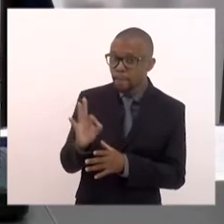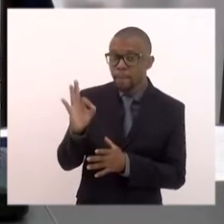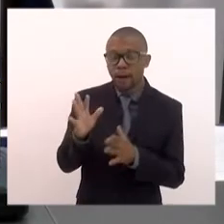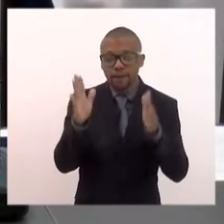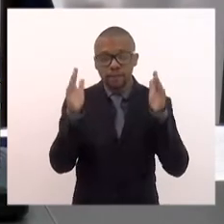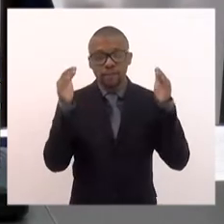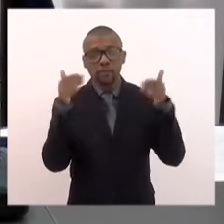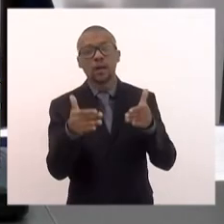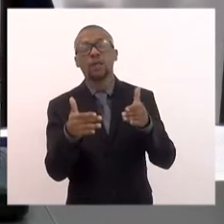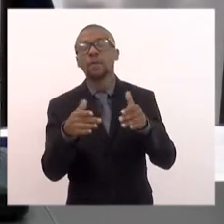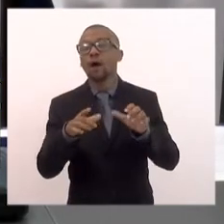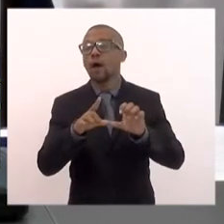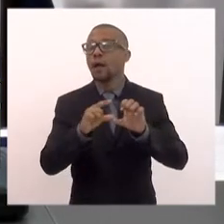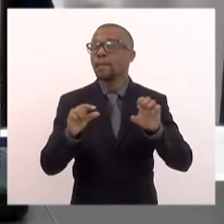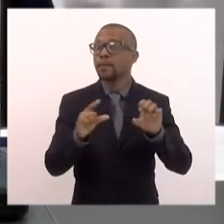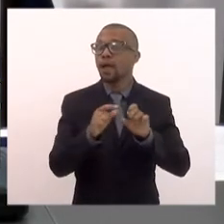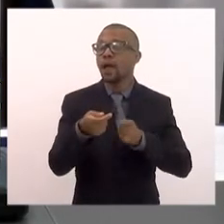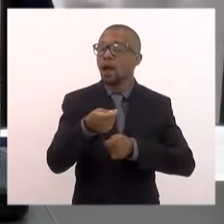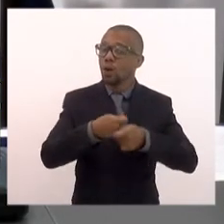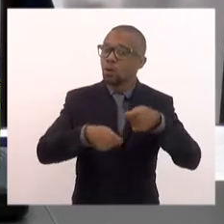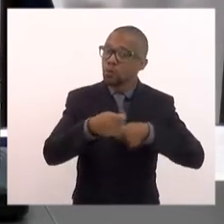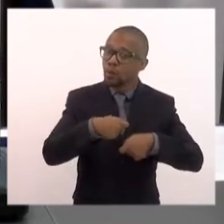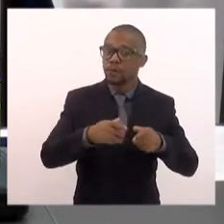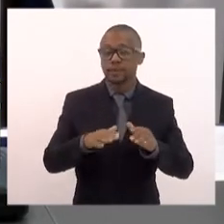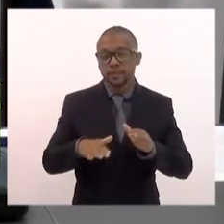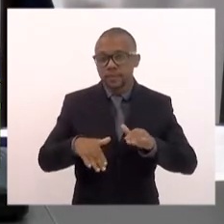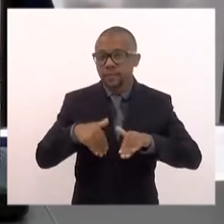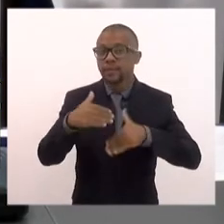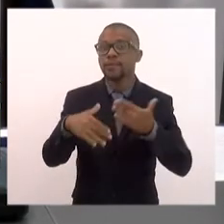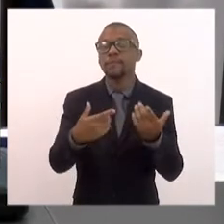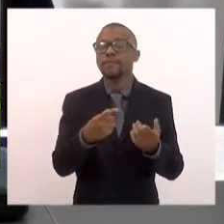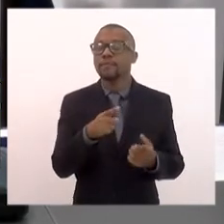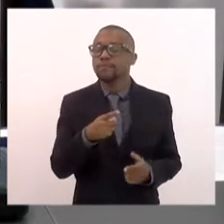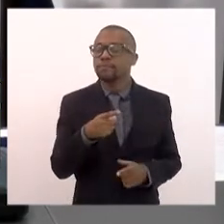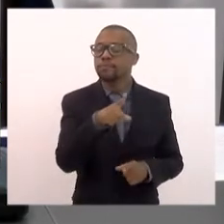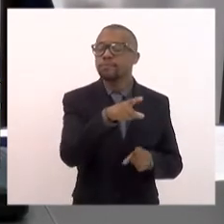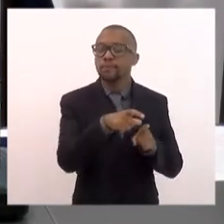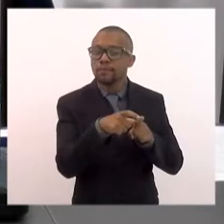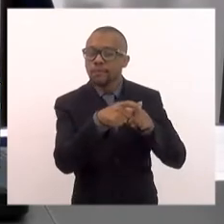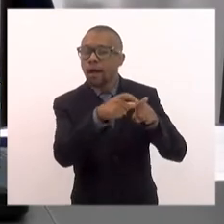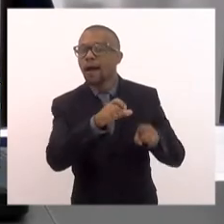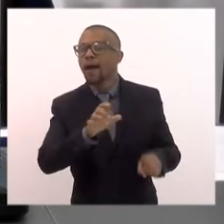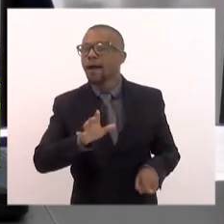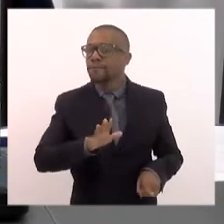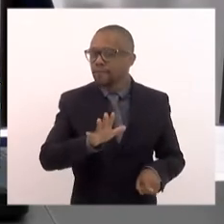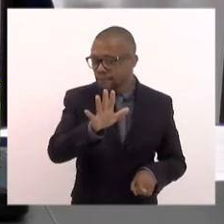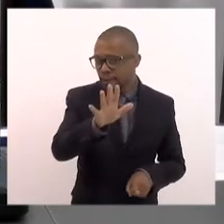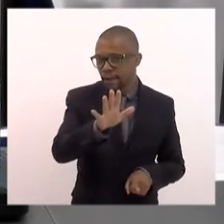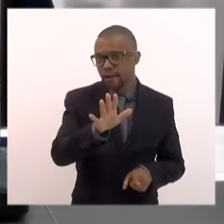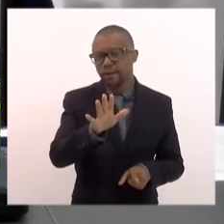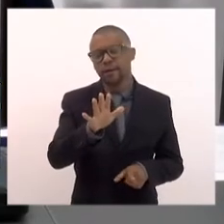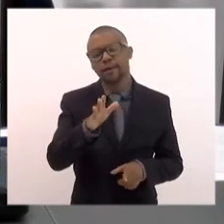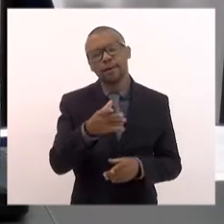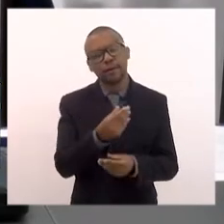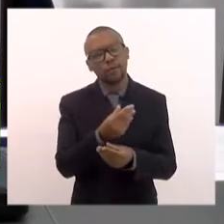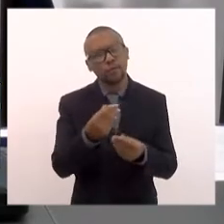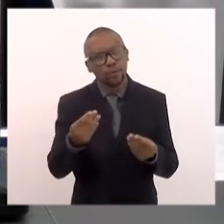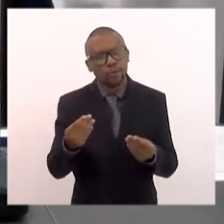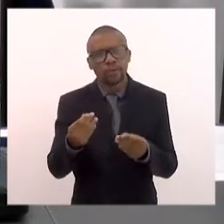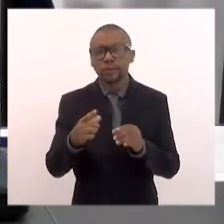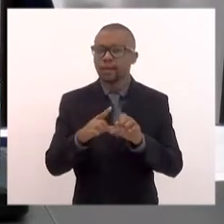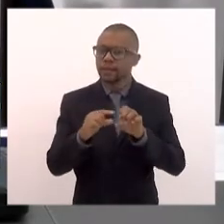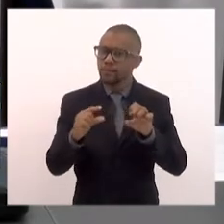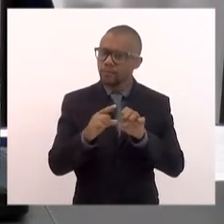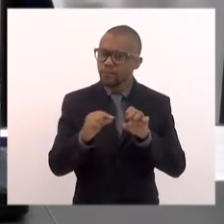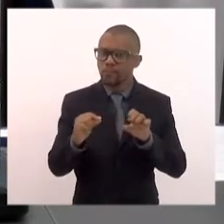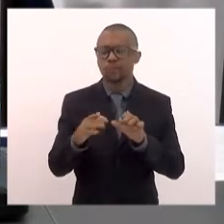para empreendimentos econômicos desenvolvidos em territórios periféricos, em territórios de favela. E muitos desses empreendimentos se